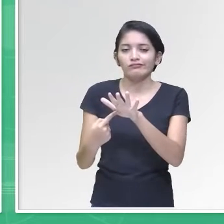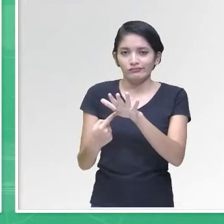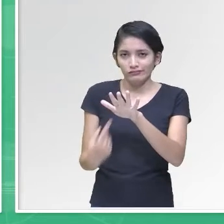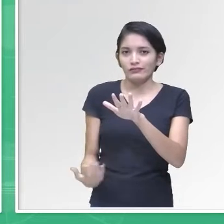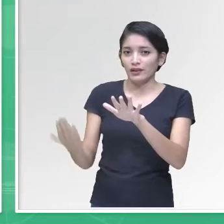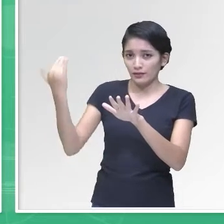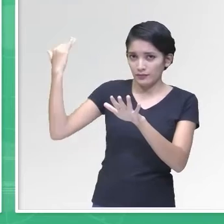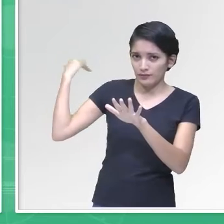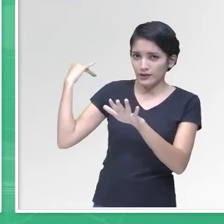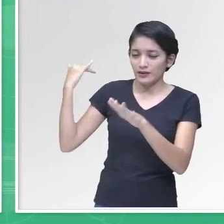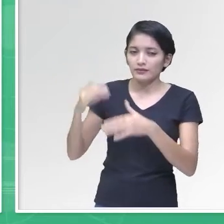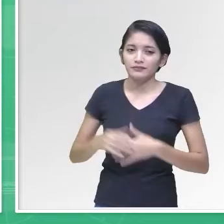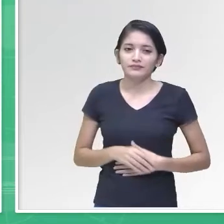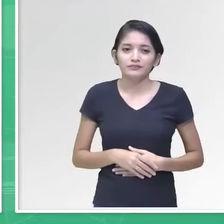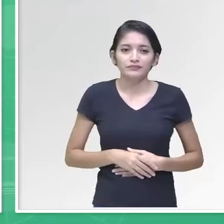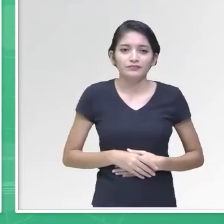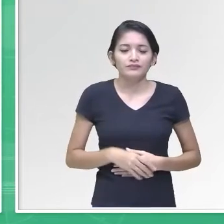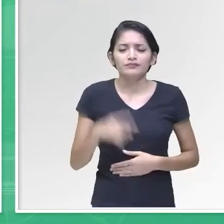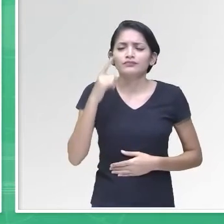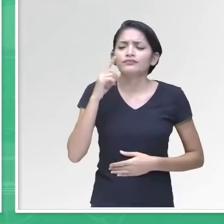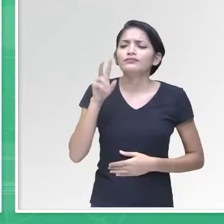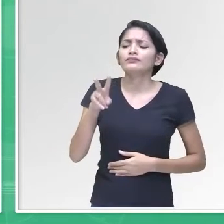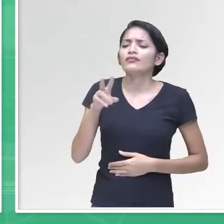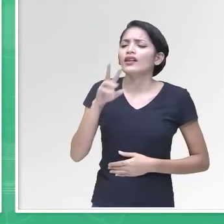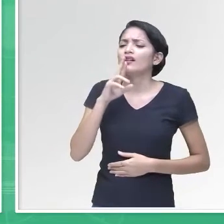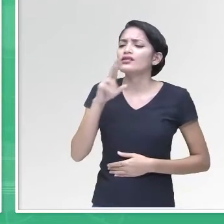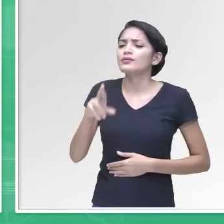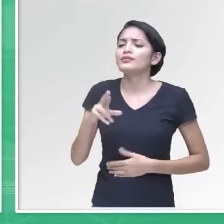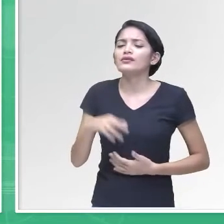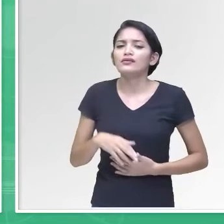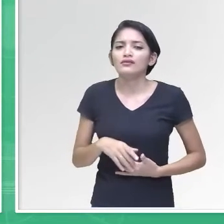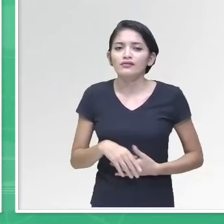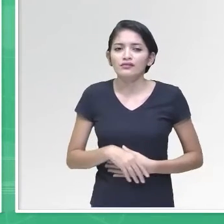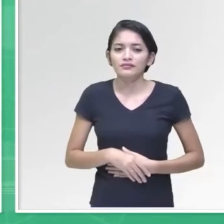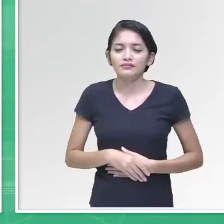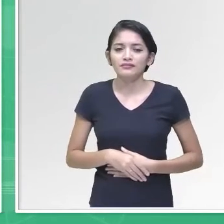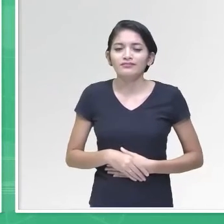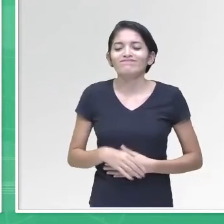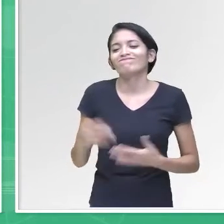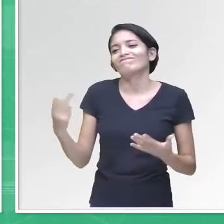passado. Deixa eu ver, será que ela respondeu aqui, hein, Laísa? Ah,